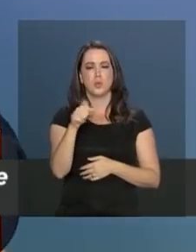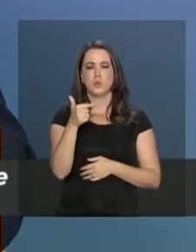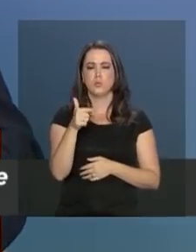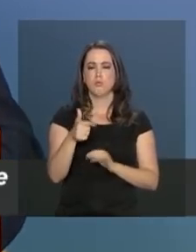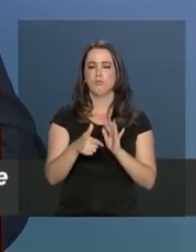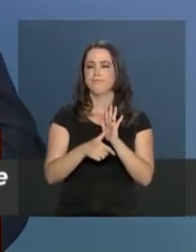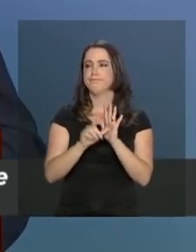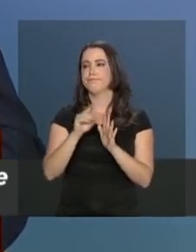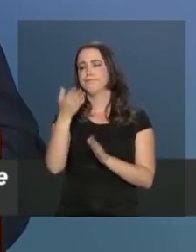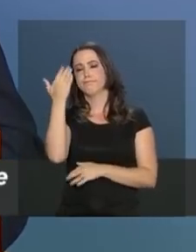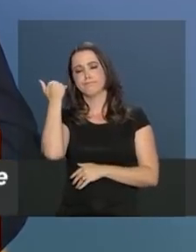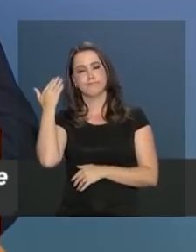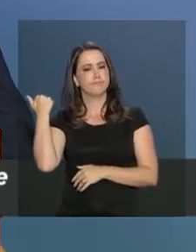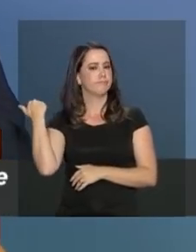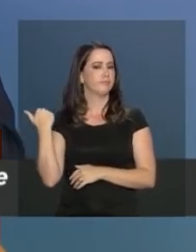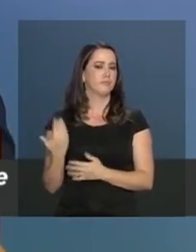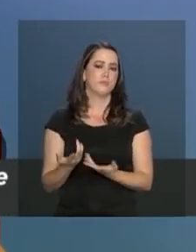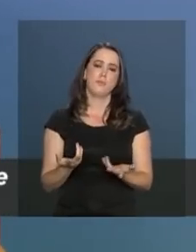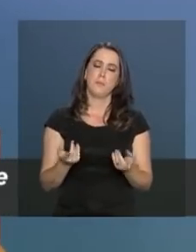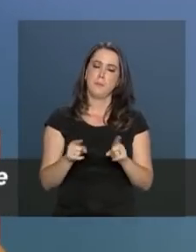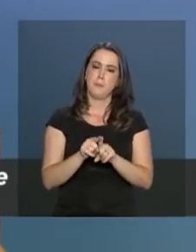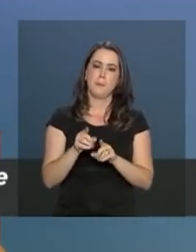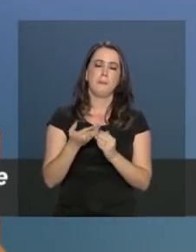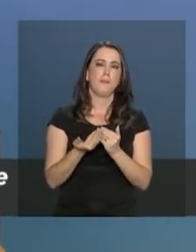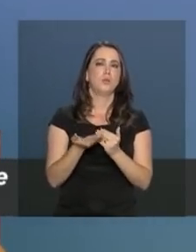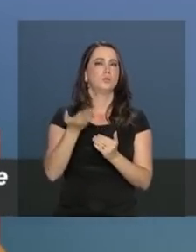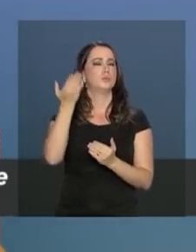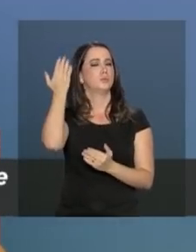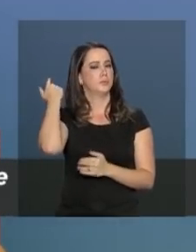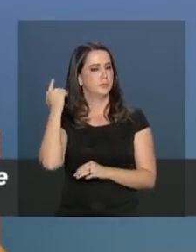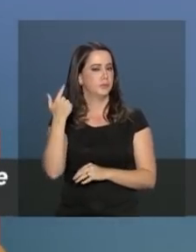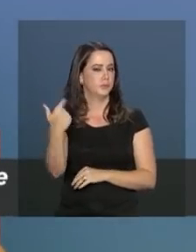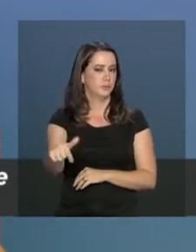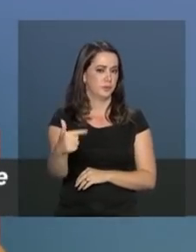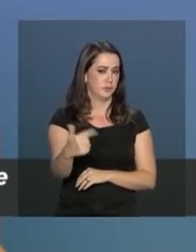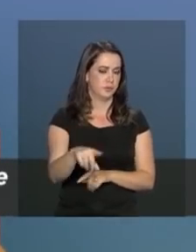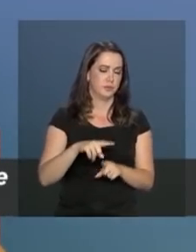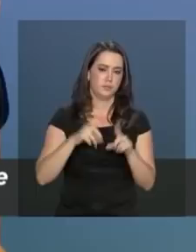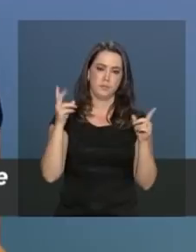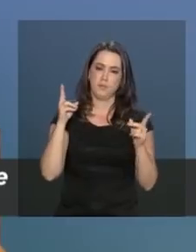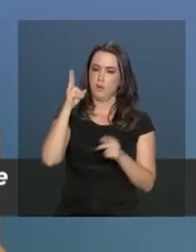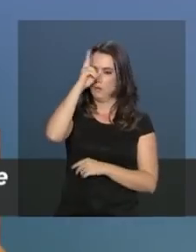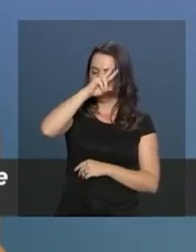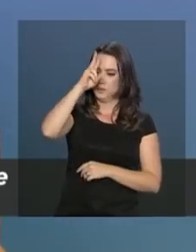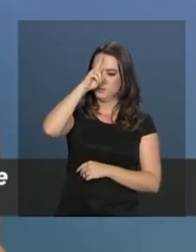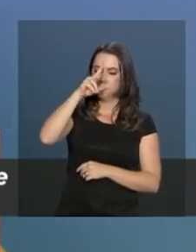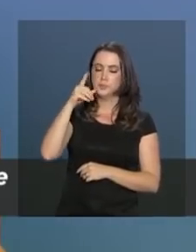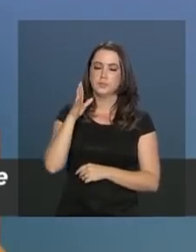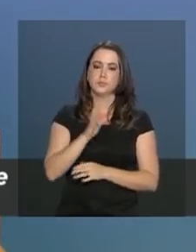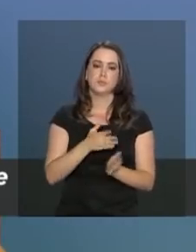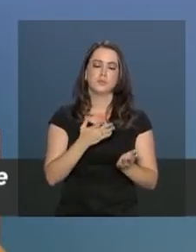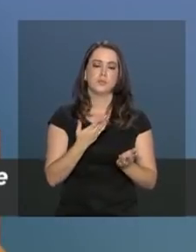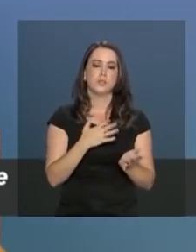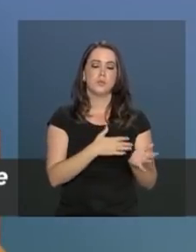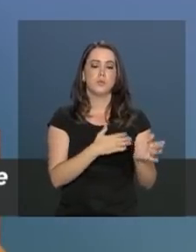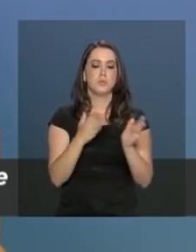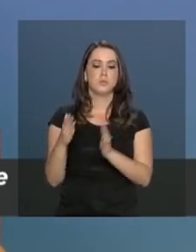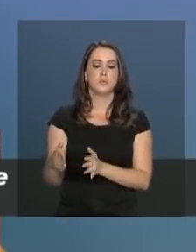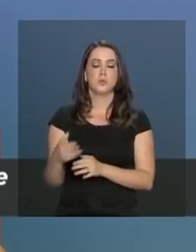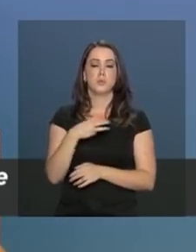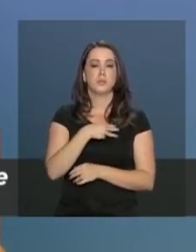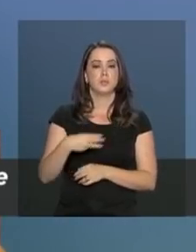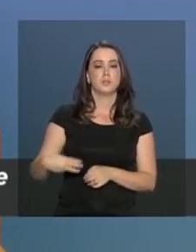sido feito em muitos anos muitos anos passados e eu me lembro quando quando moreira franco se